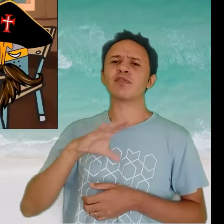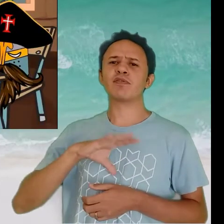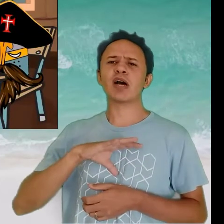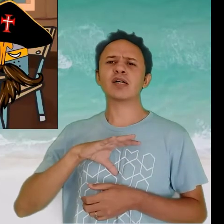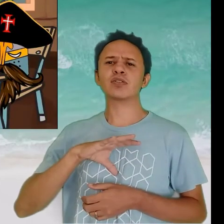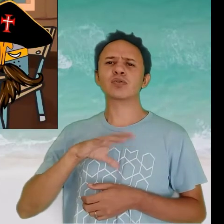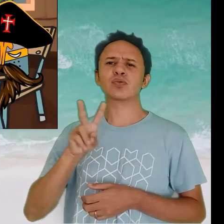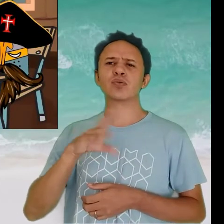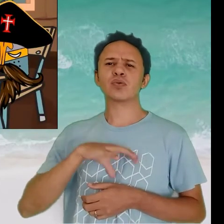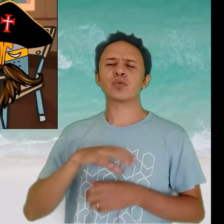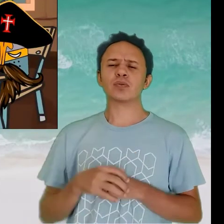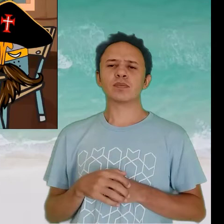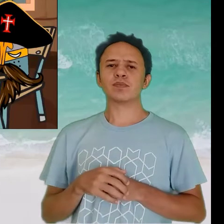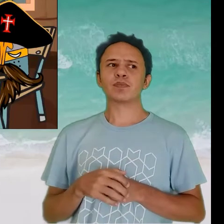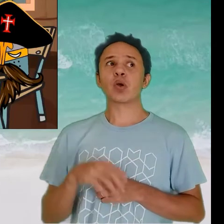Vasco?